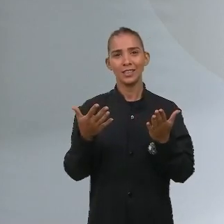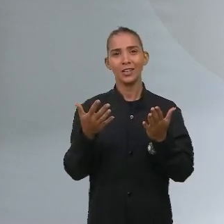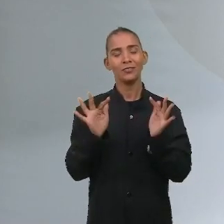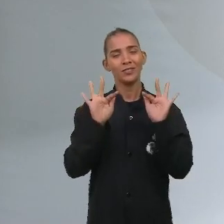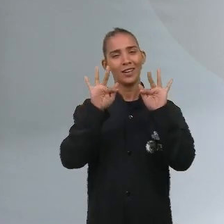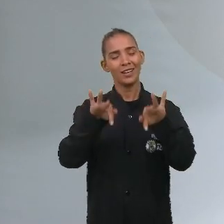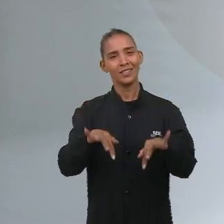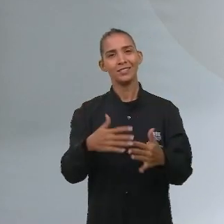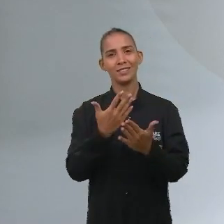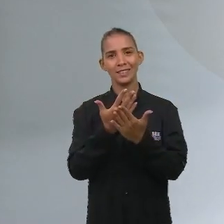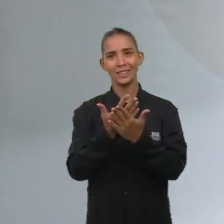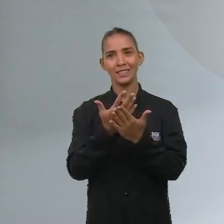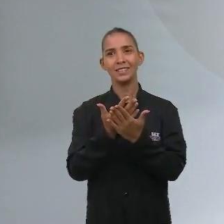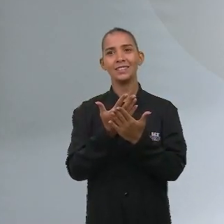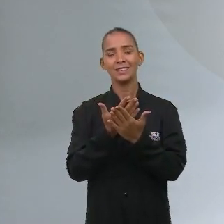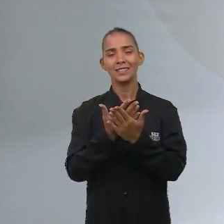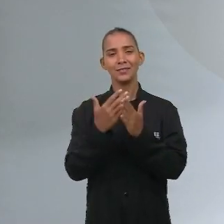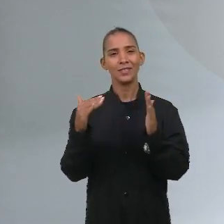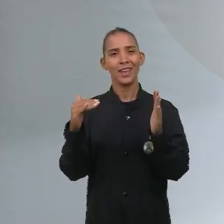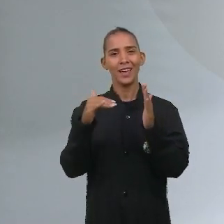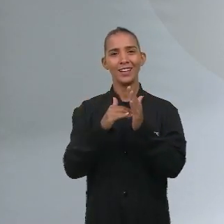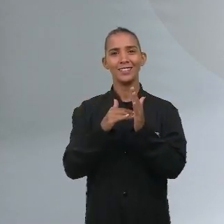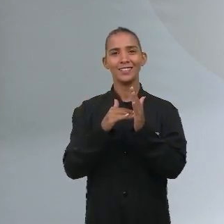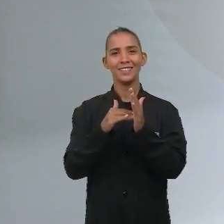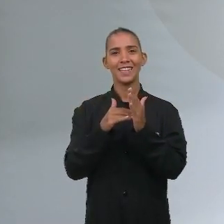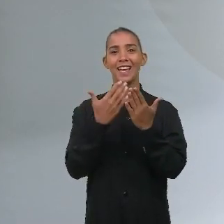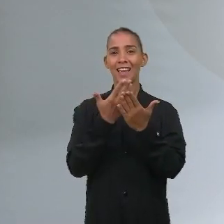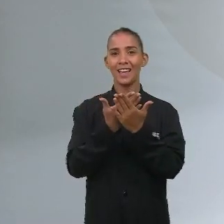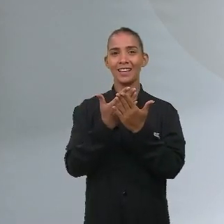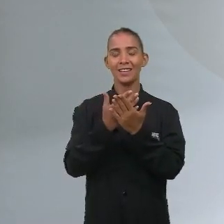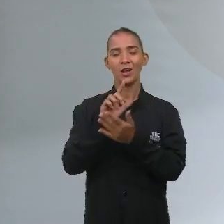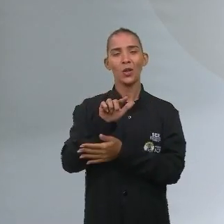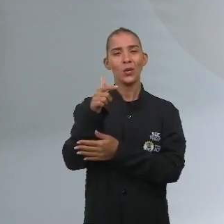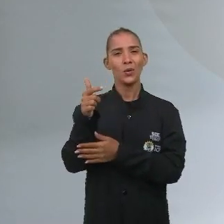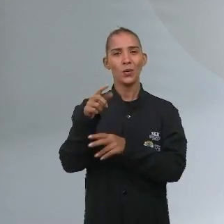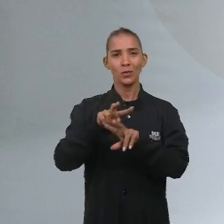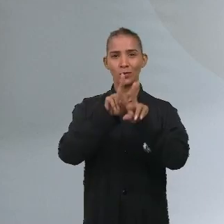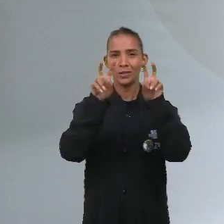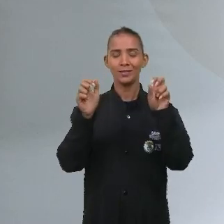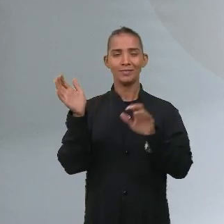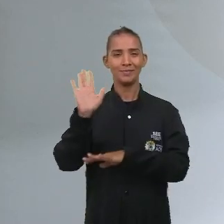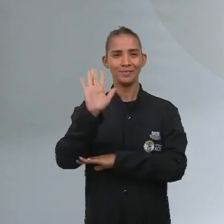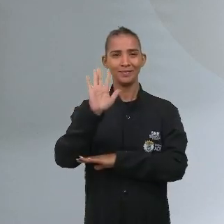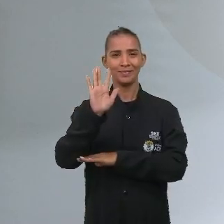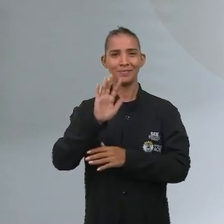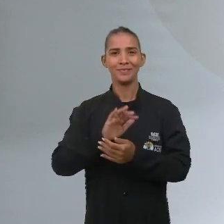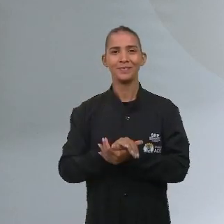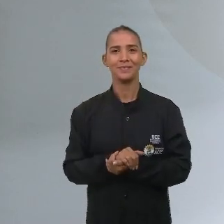aqui e nós vamos nos ver nas próximas aulas falando de probabilidade. Até lá!